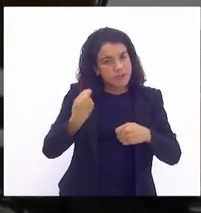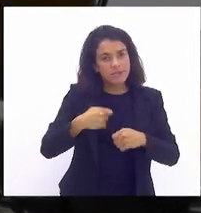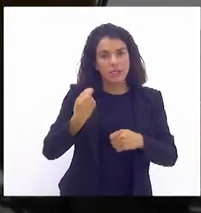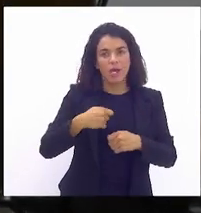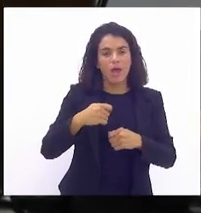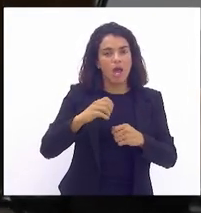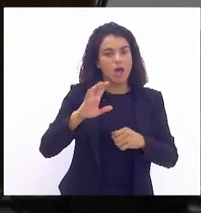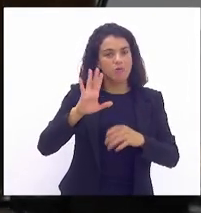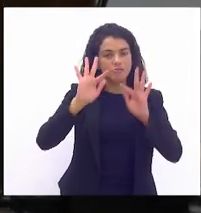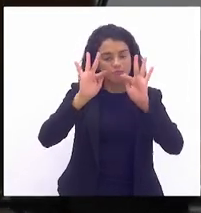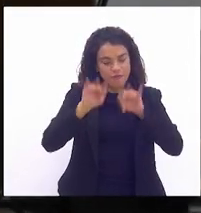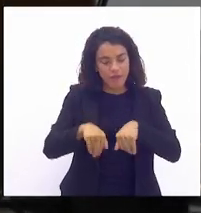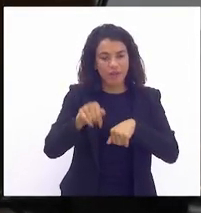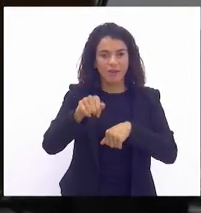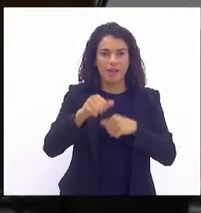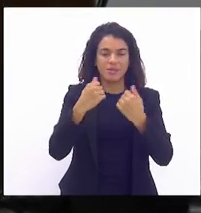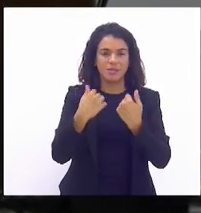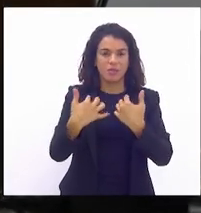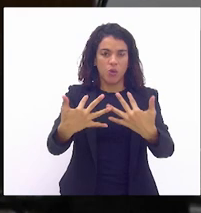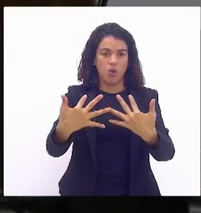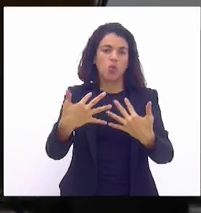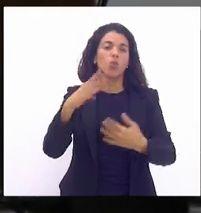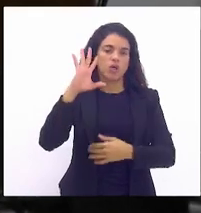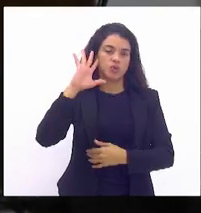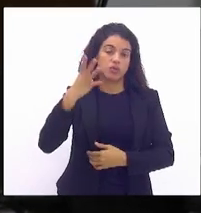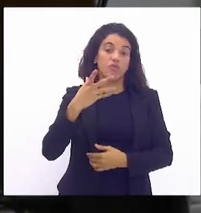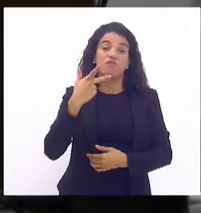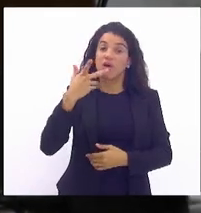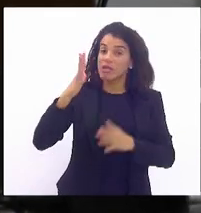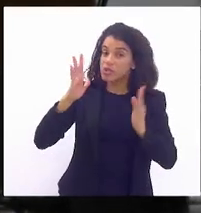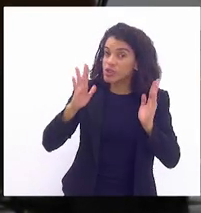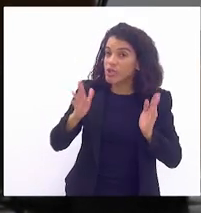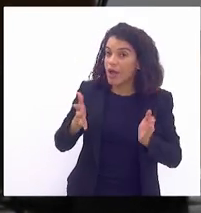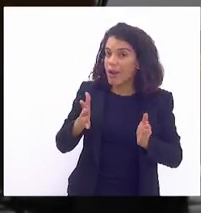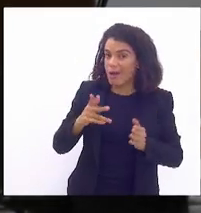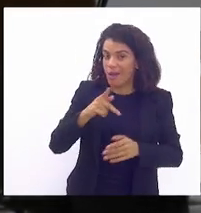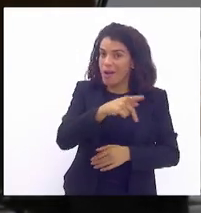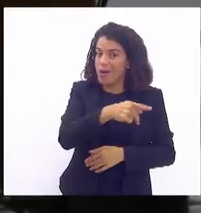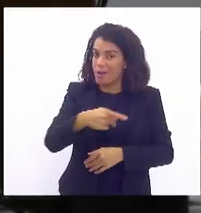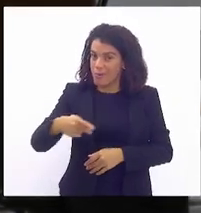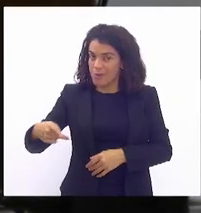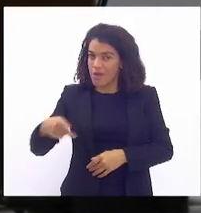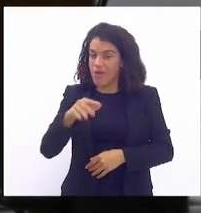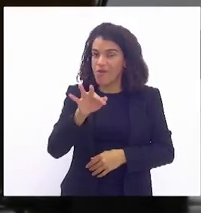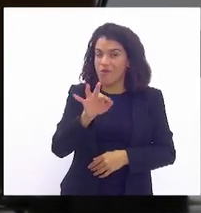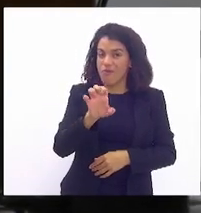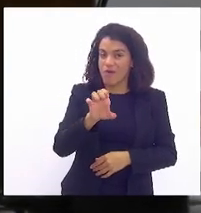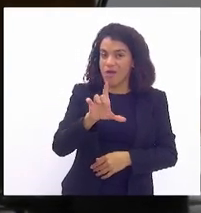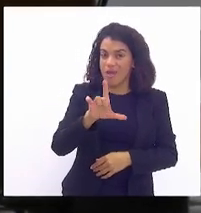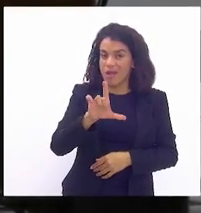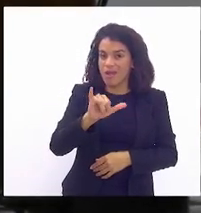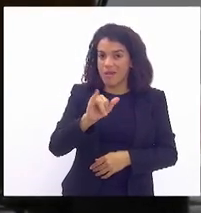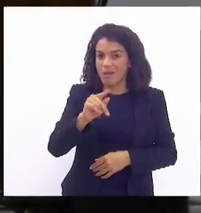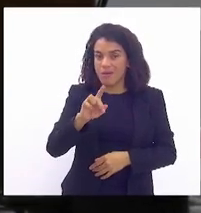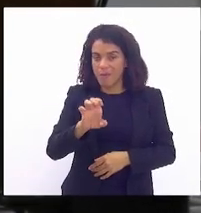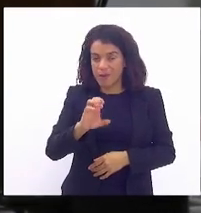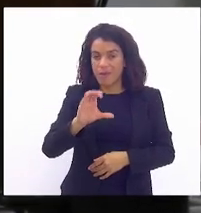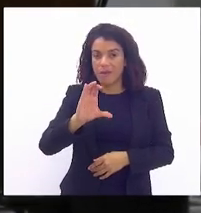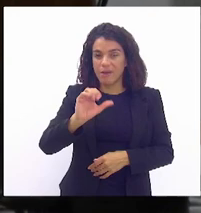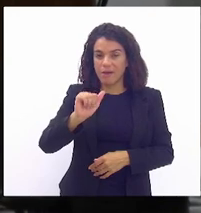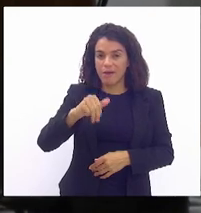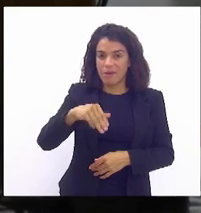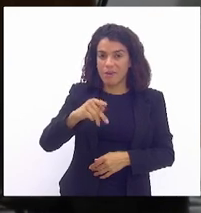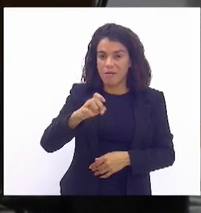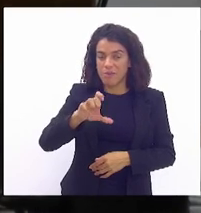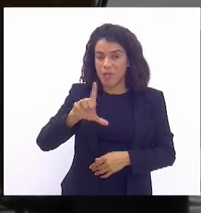uma solução. Falei isso ao presidente Felipe Campello, falei isso ao meu